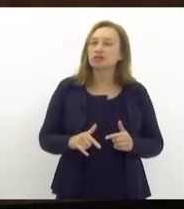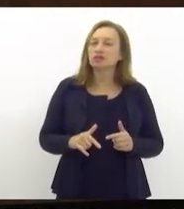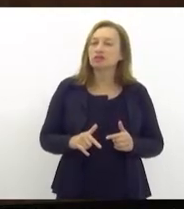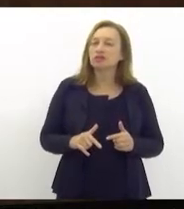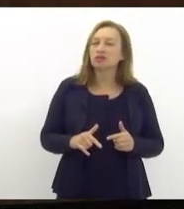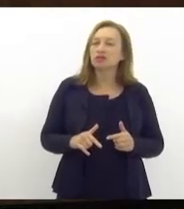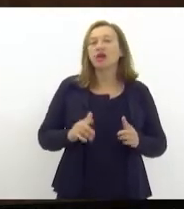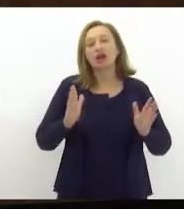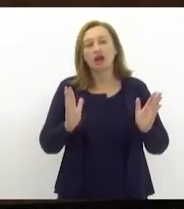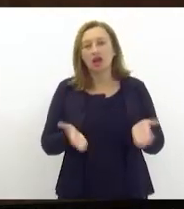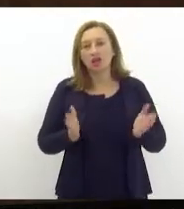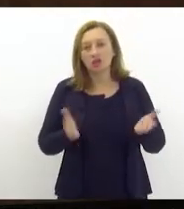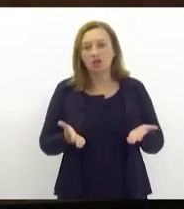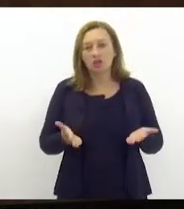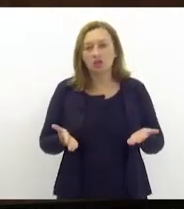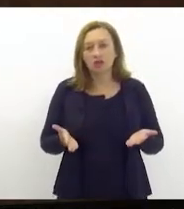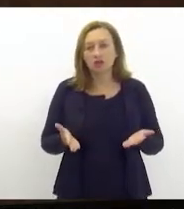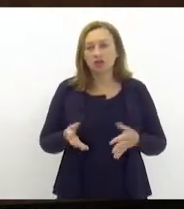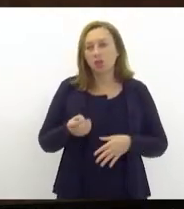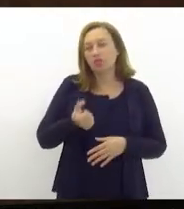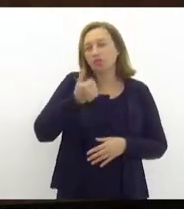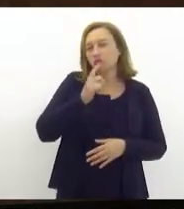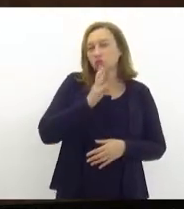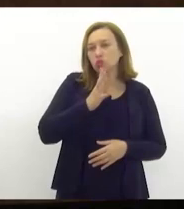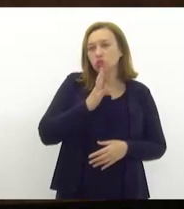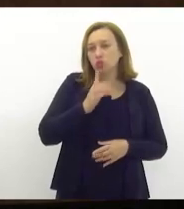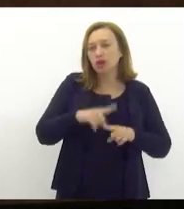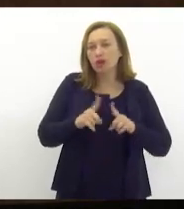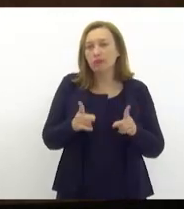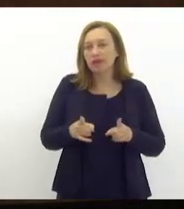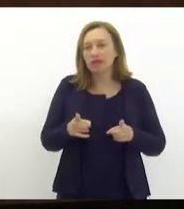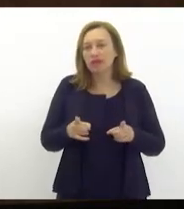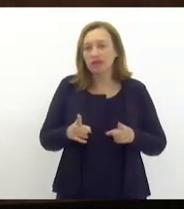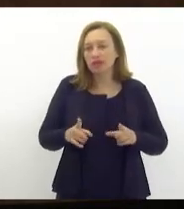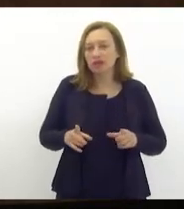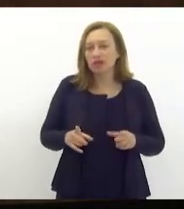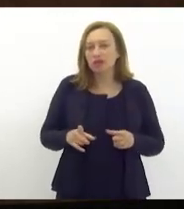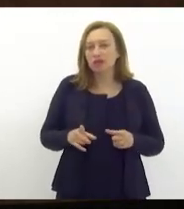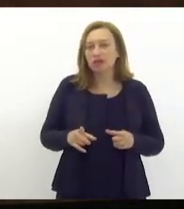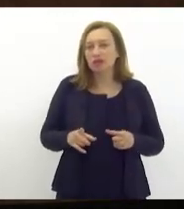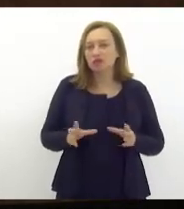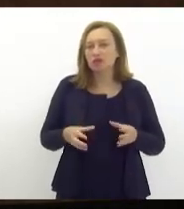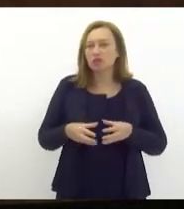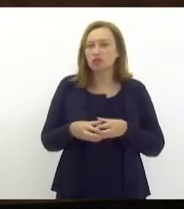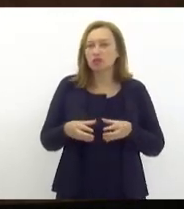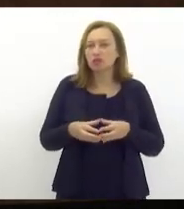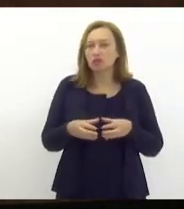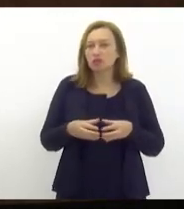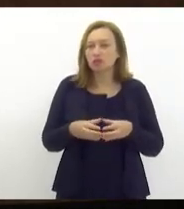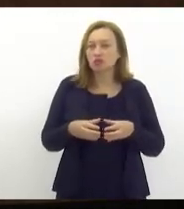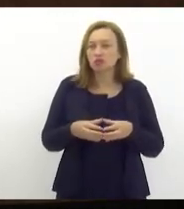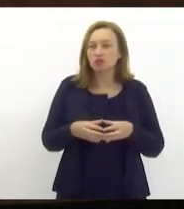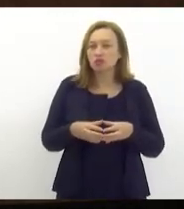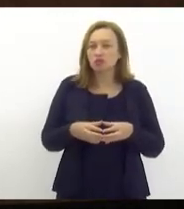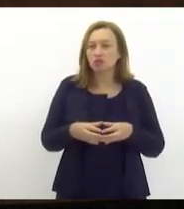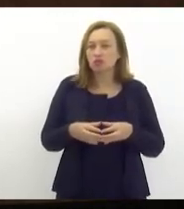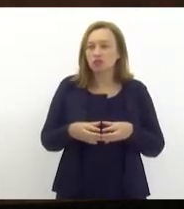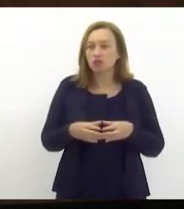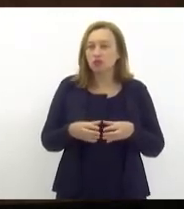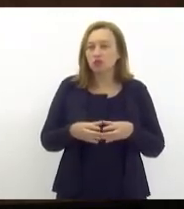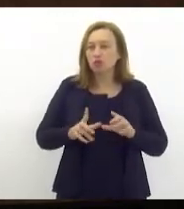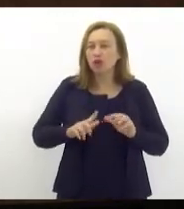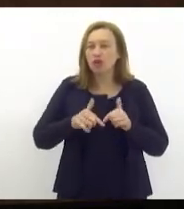nossa agora agraciada seja pouco conhecida, mas ela revolucionou com o coletivo Fábrica, a maneira como